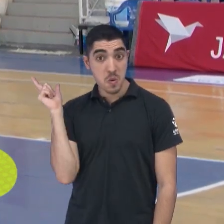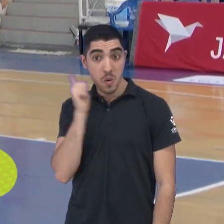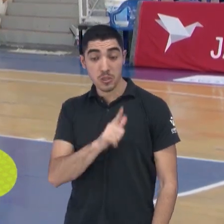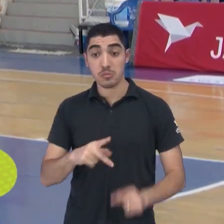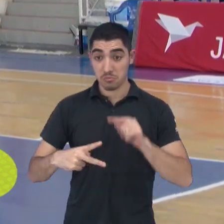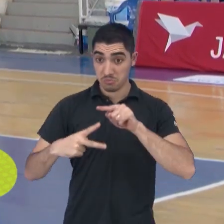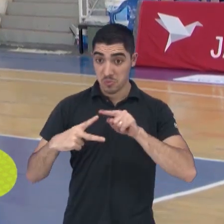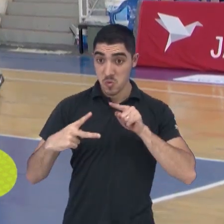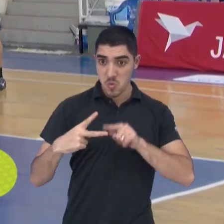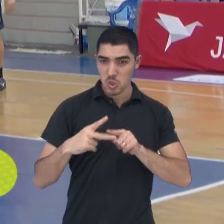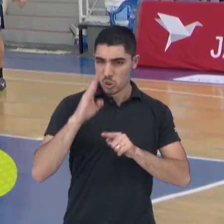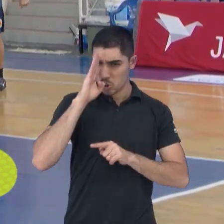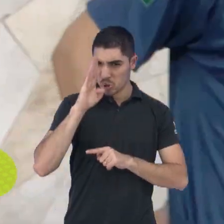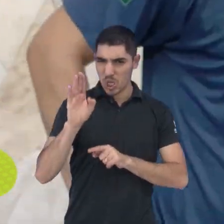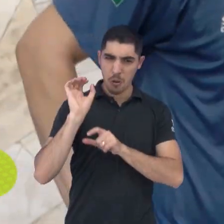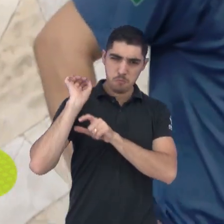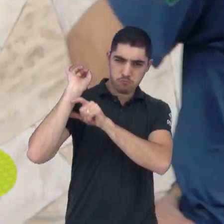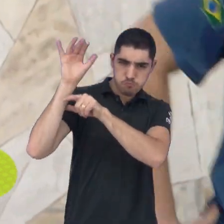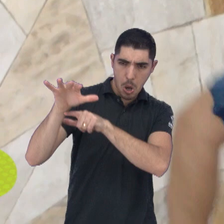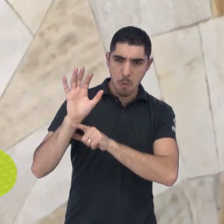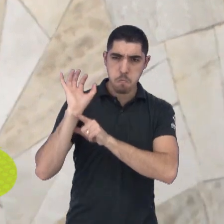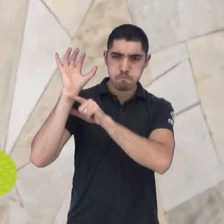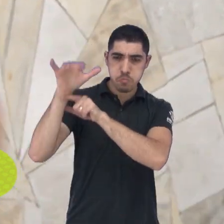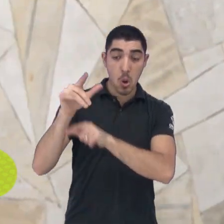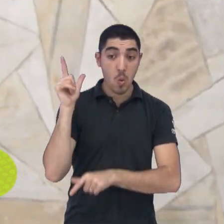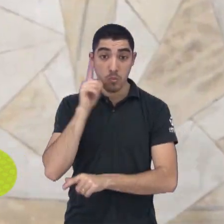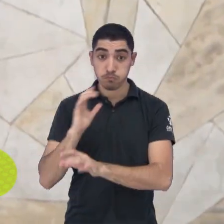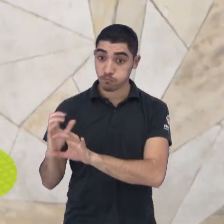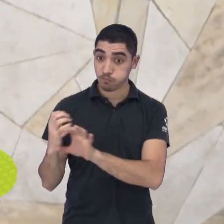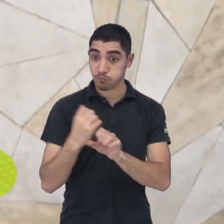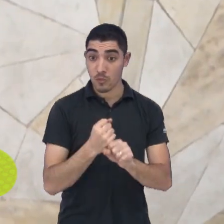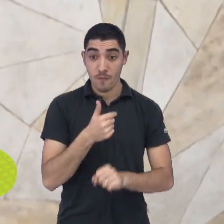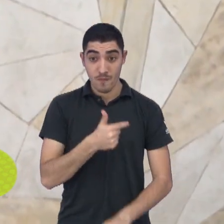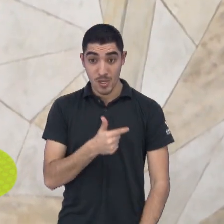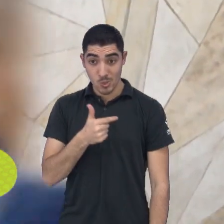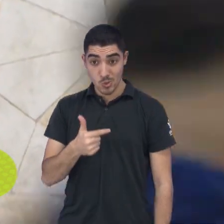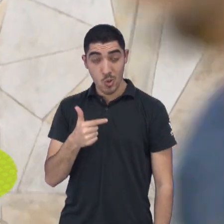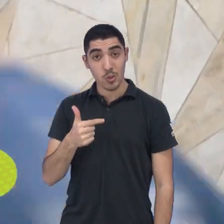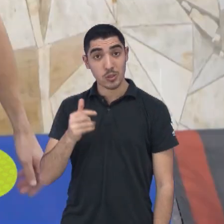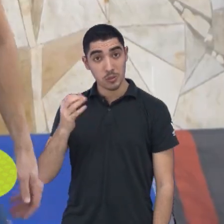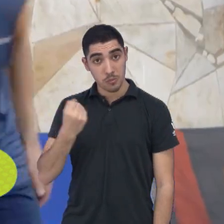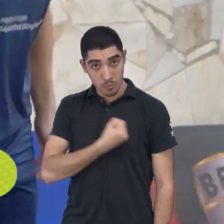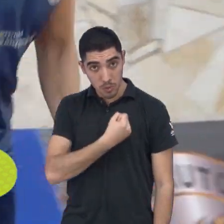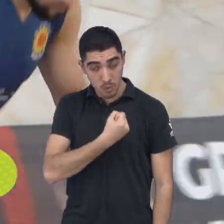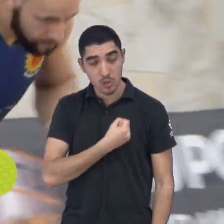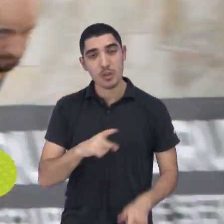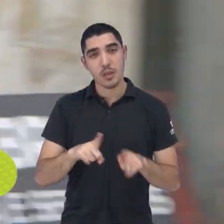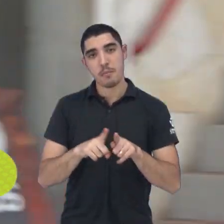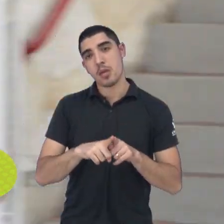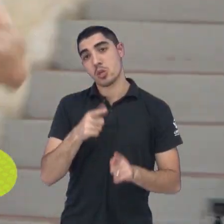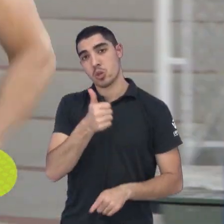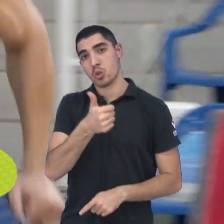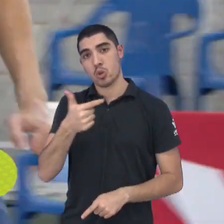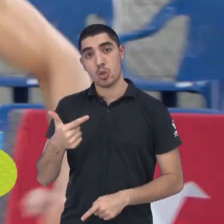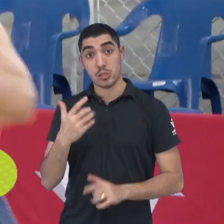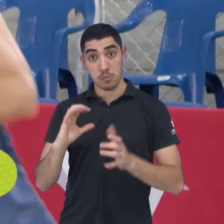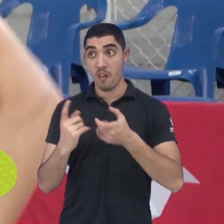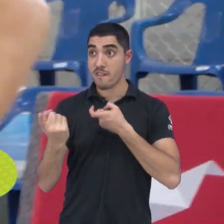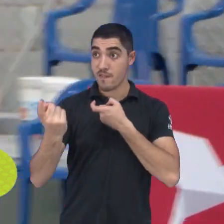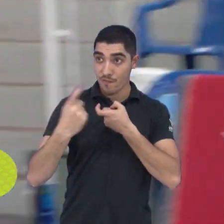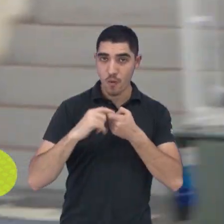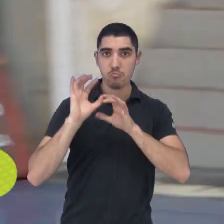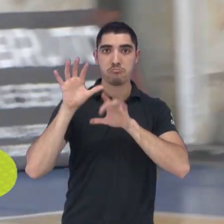no clássico contra o Mogi, anotando 22 pontos e 12 rebotes. O pivô quer manter o